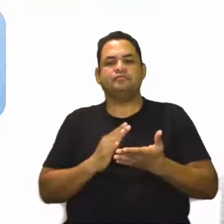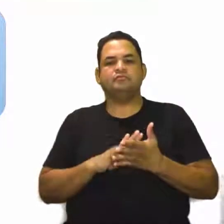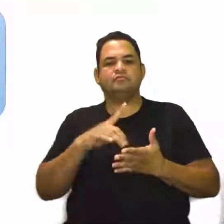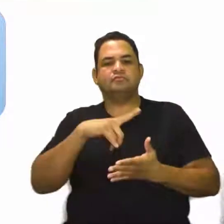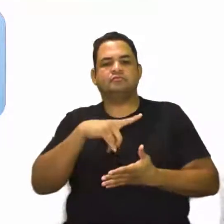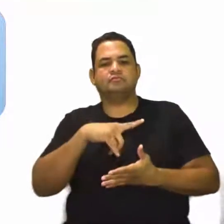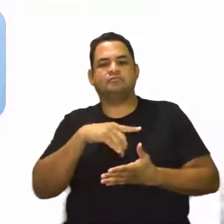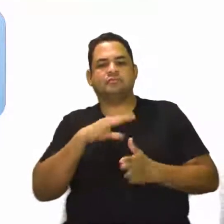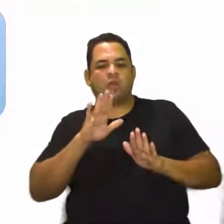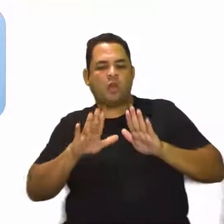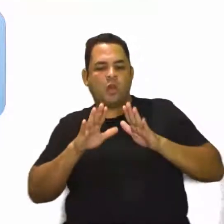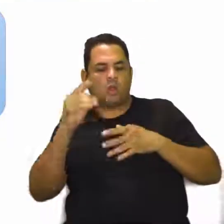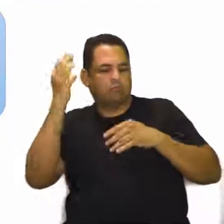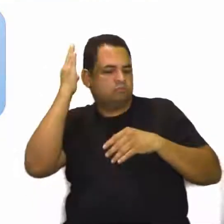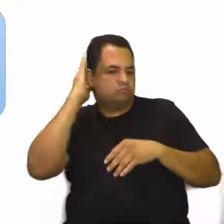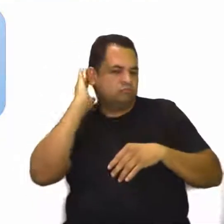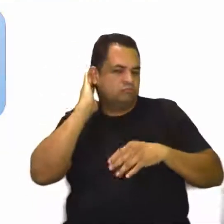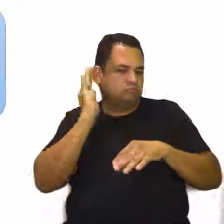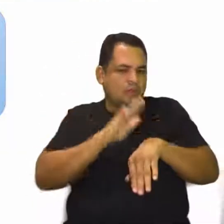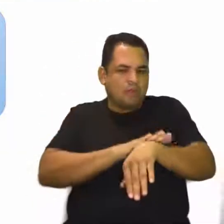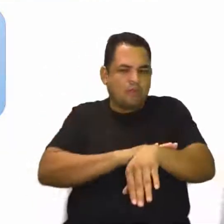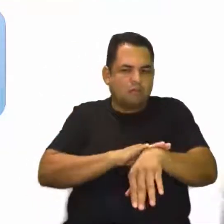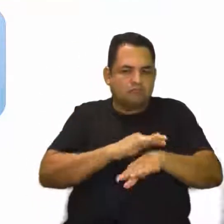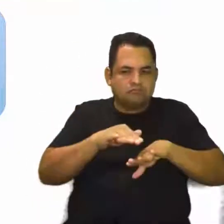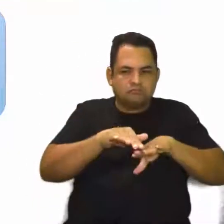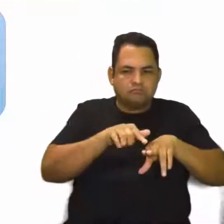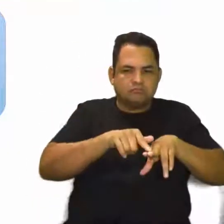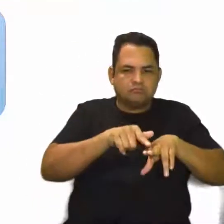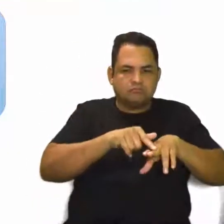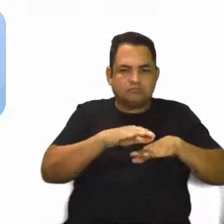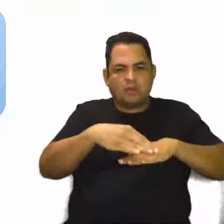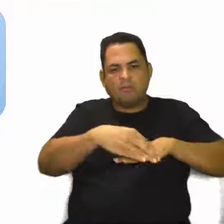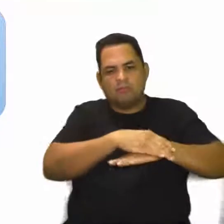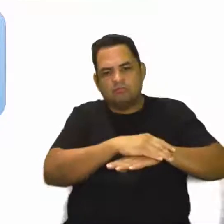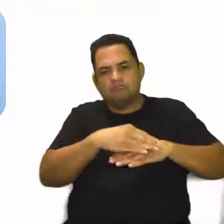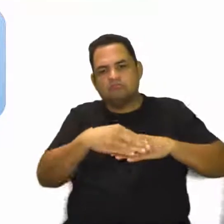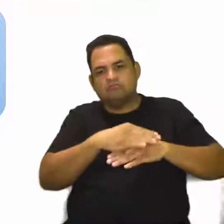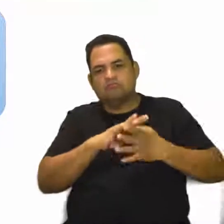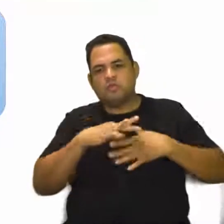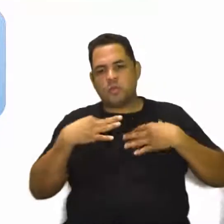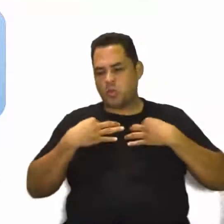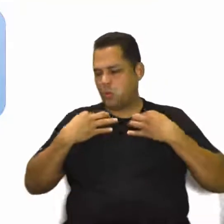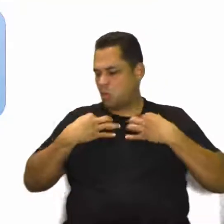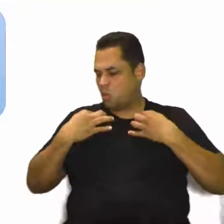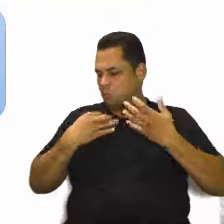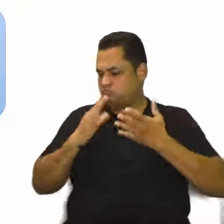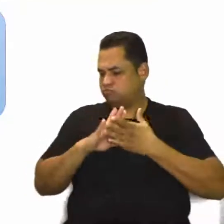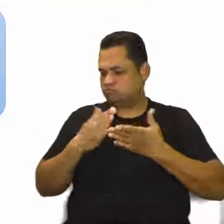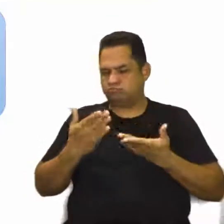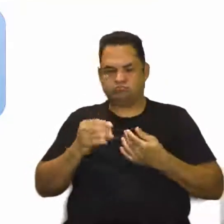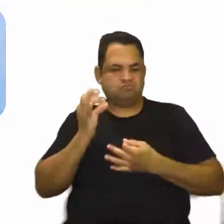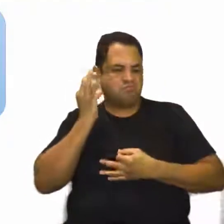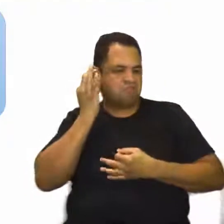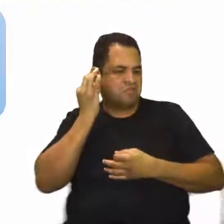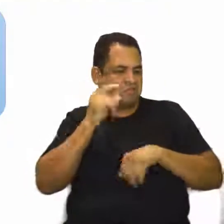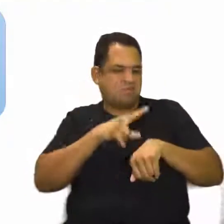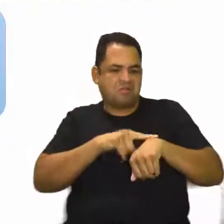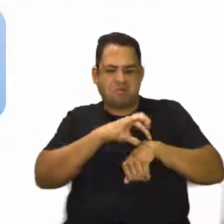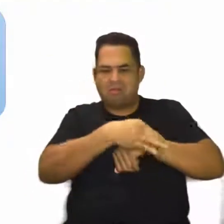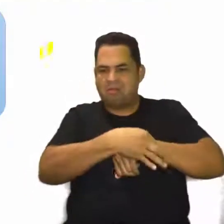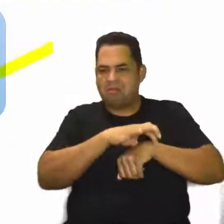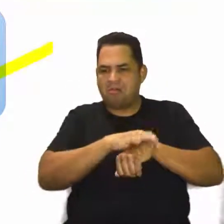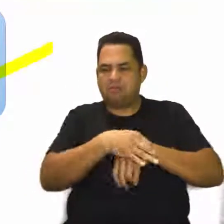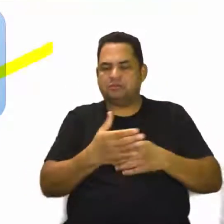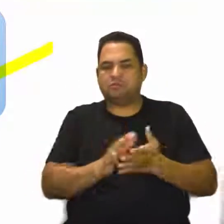ter ali cuidado com cabelo, pele, unhas, pés, sapatos, roupas e acessórios. Isso